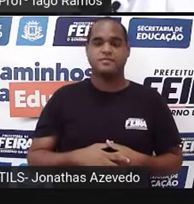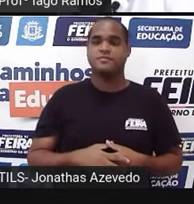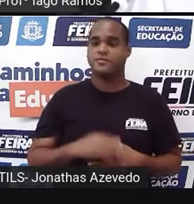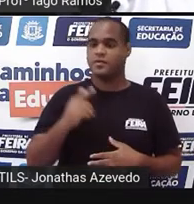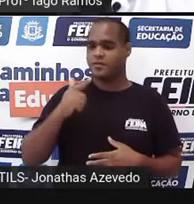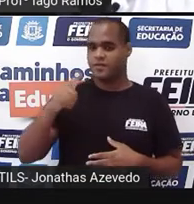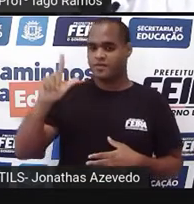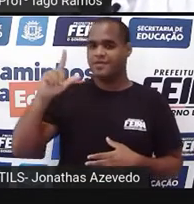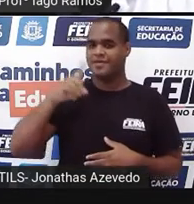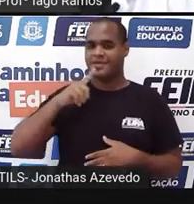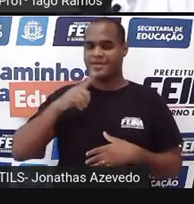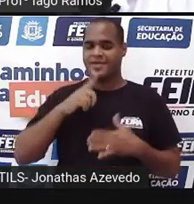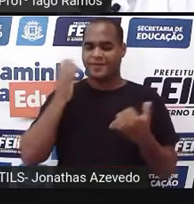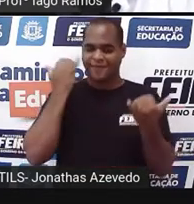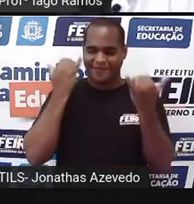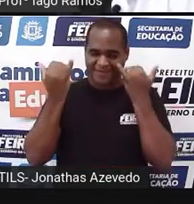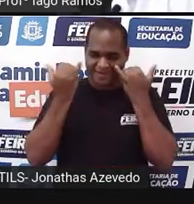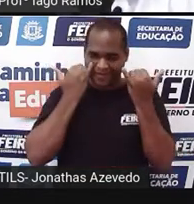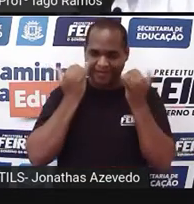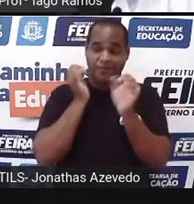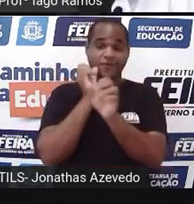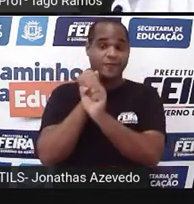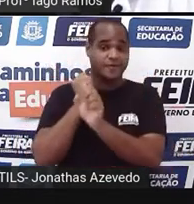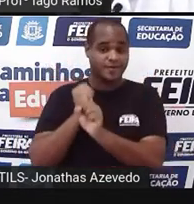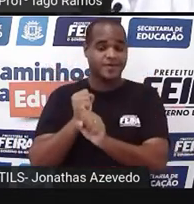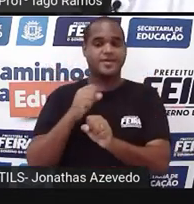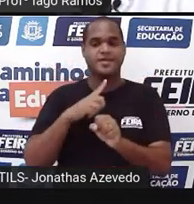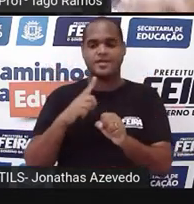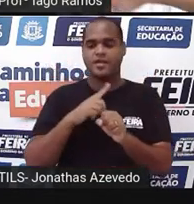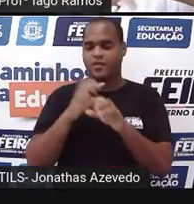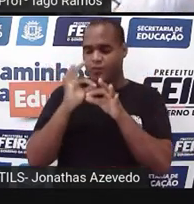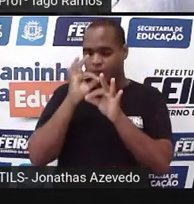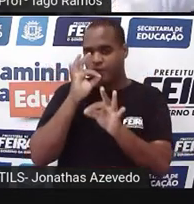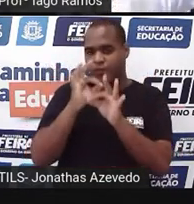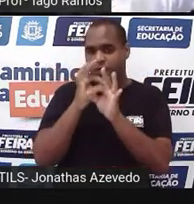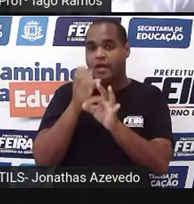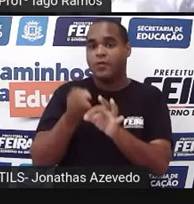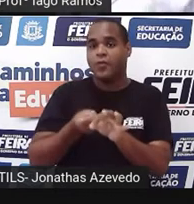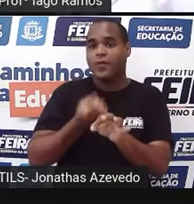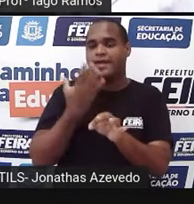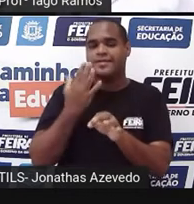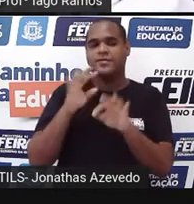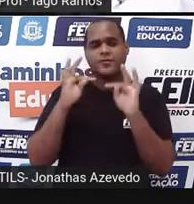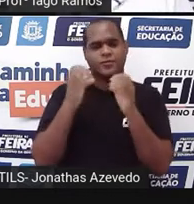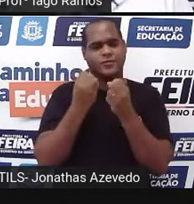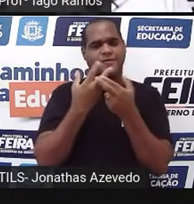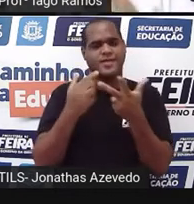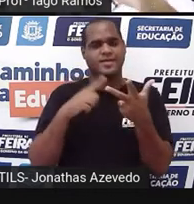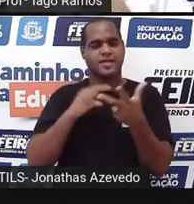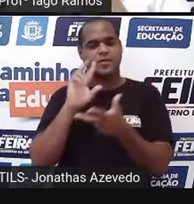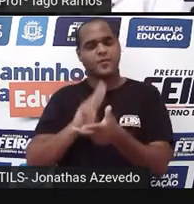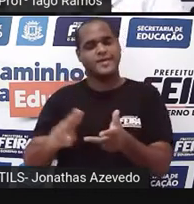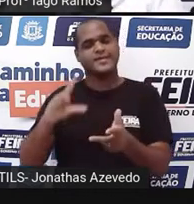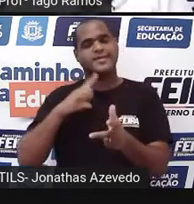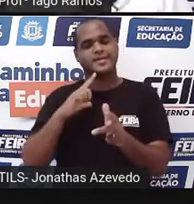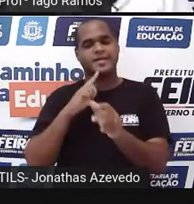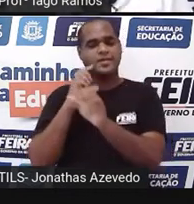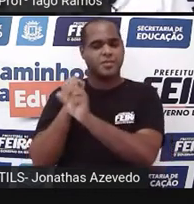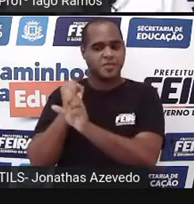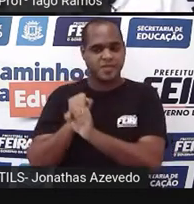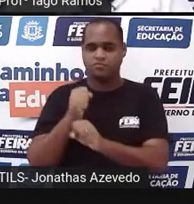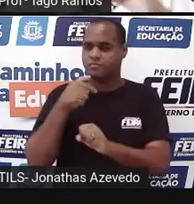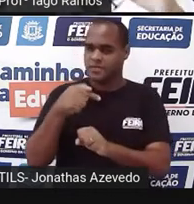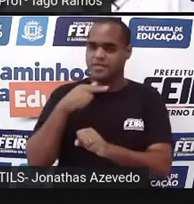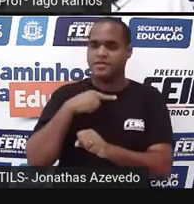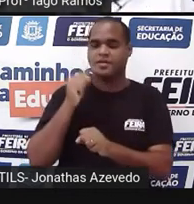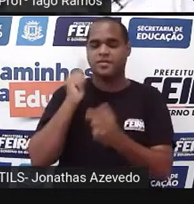outra informação tem a ver com a quantidade de Canudos a quantidade de todos os Canudos que foram usadas para fazer essas sete